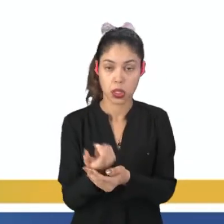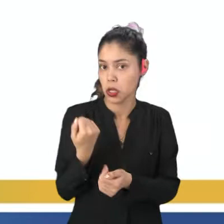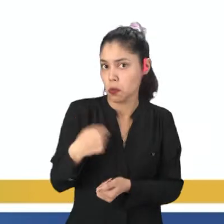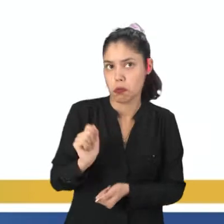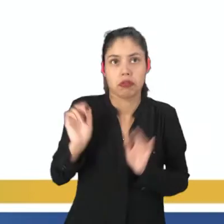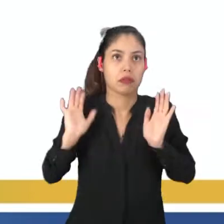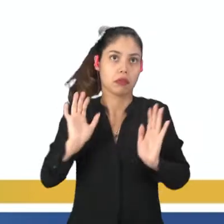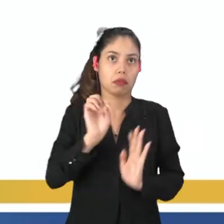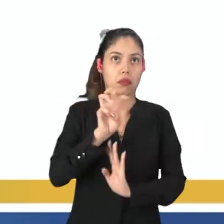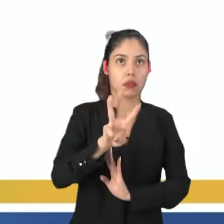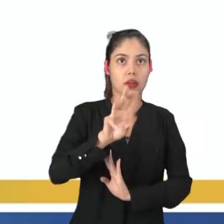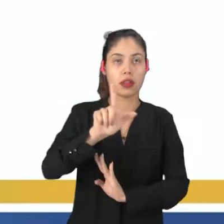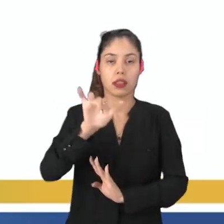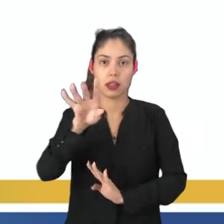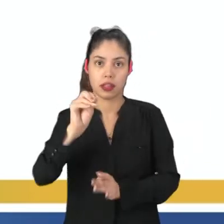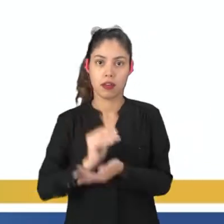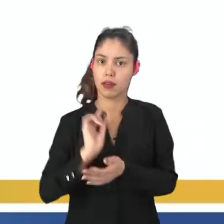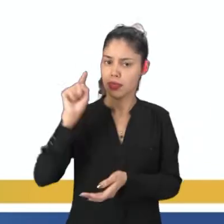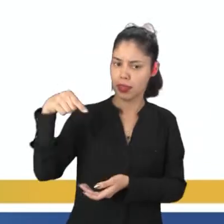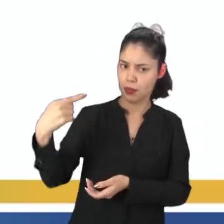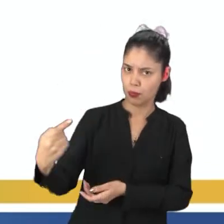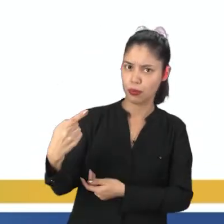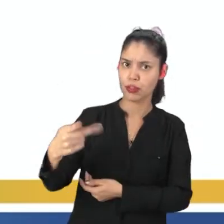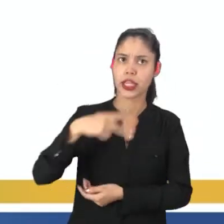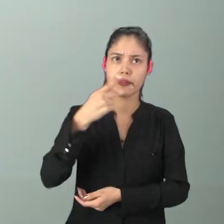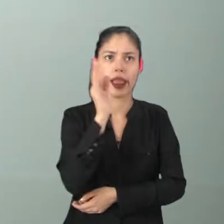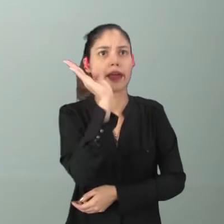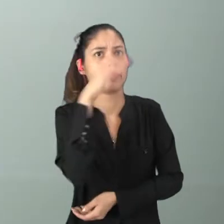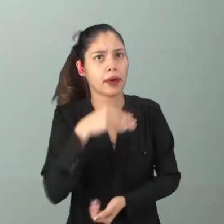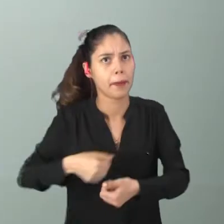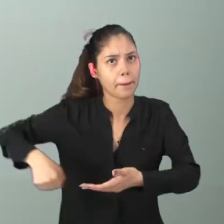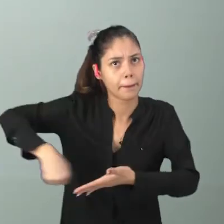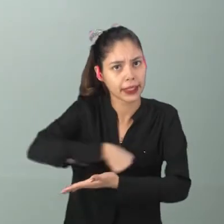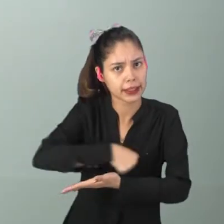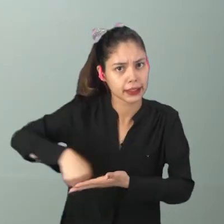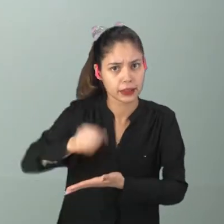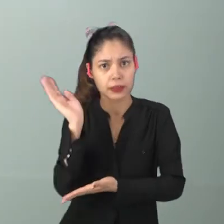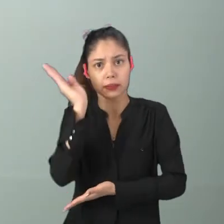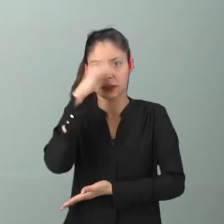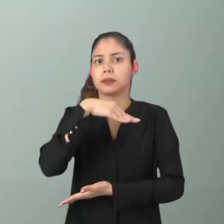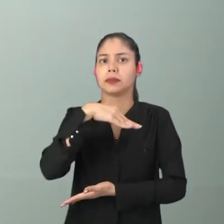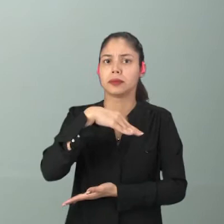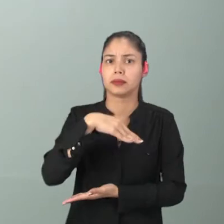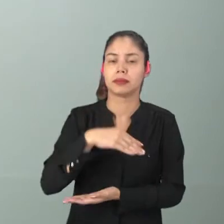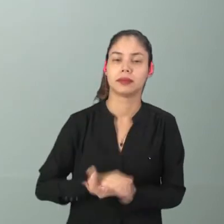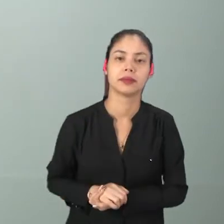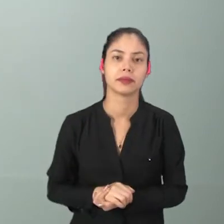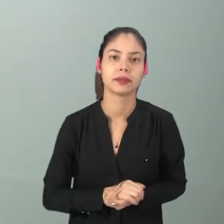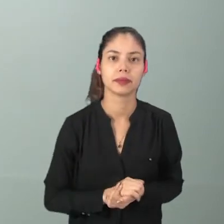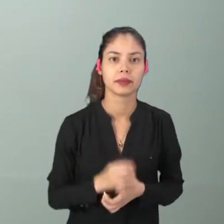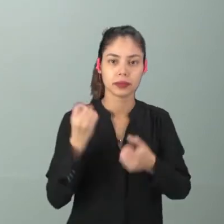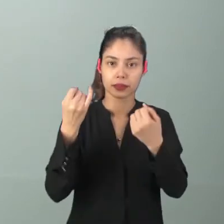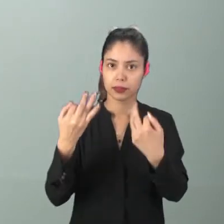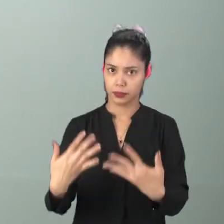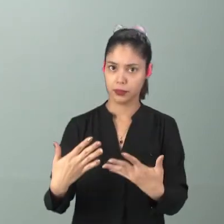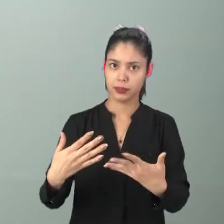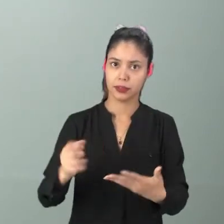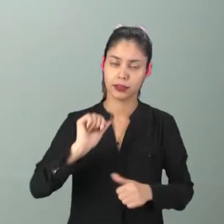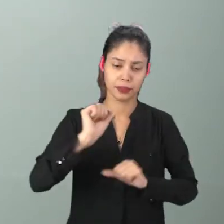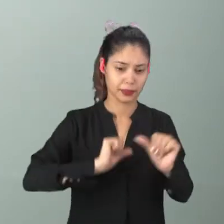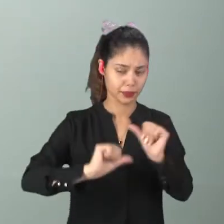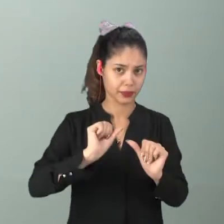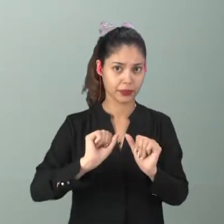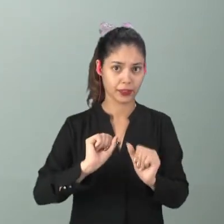alita, mas depois não se queixe de que está passando mal. Ou seja, ele faz uma referência, um